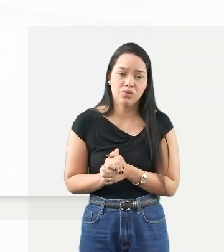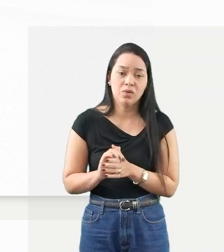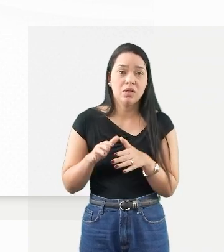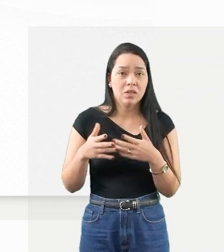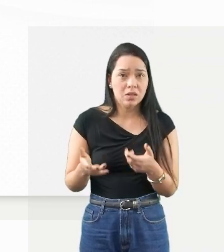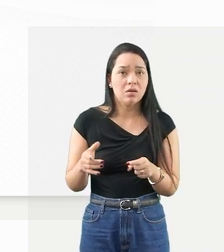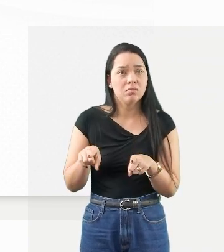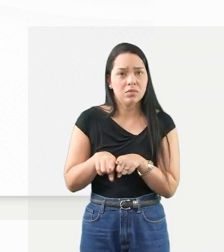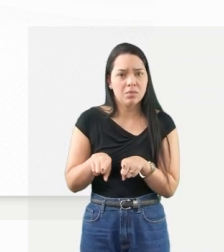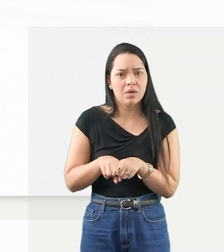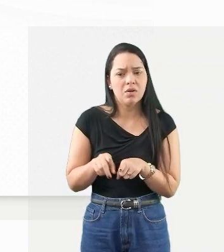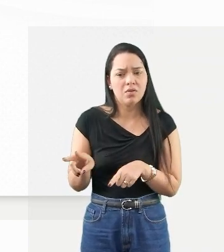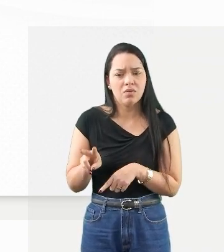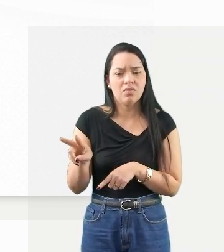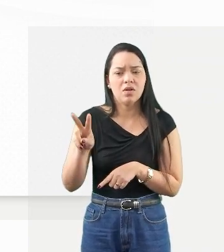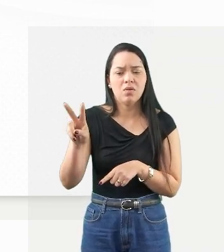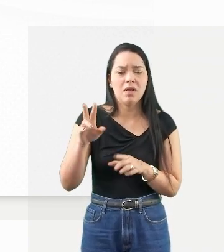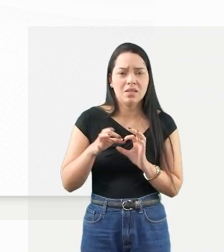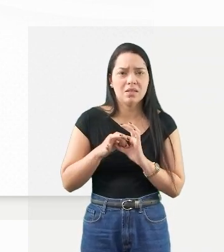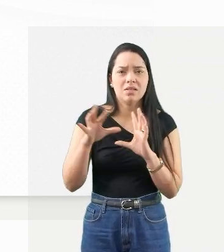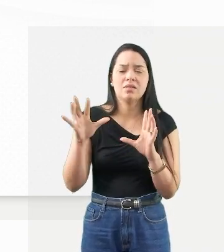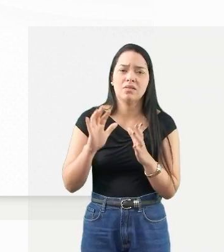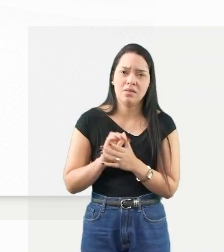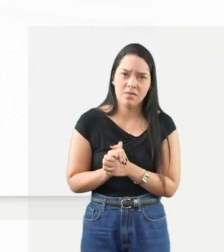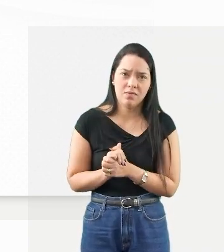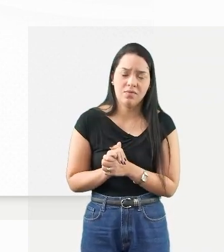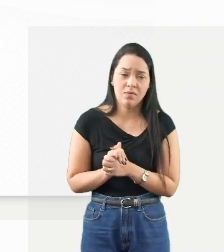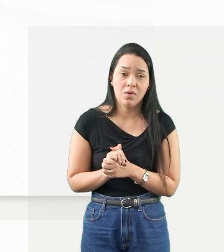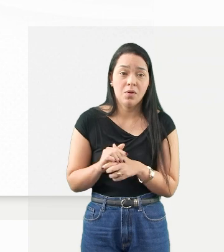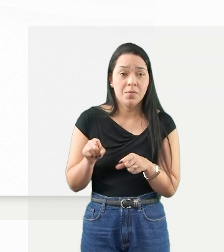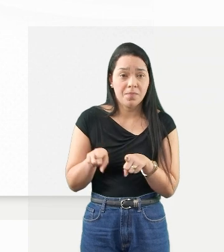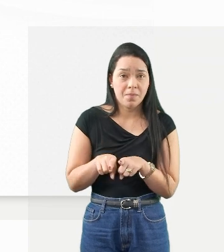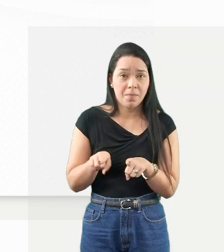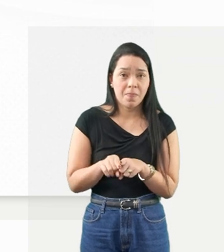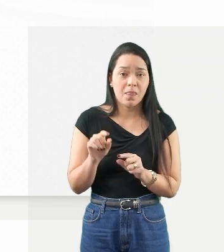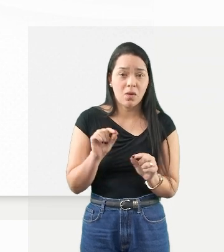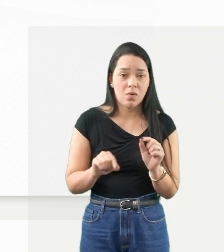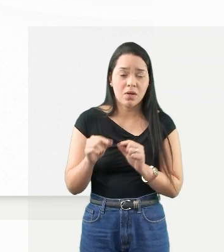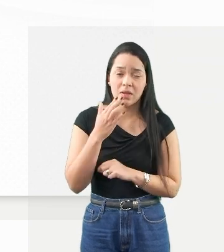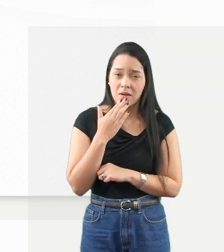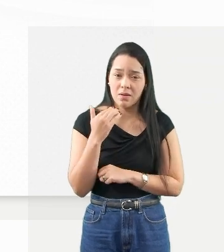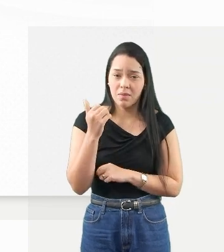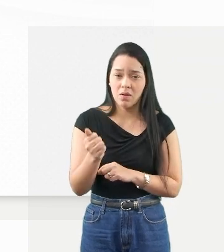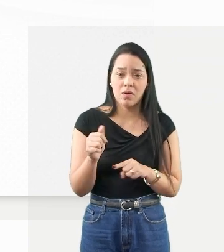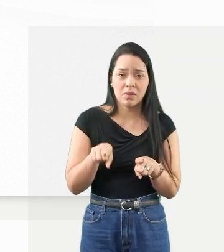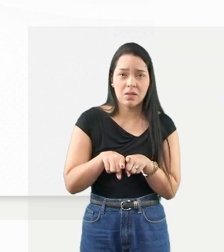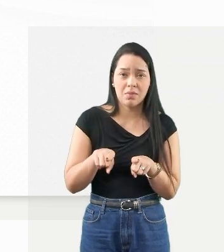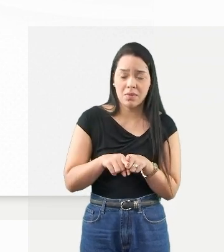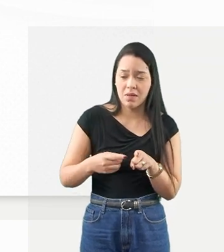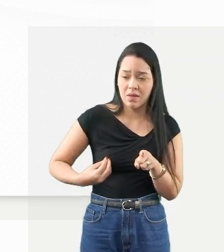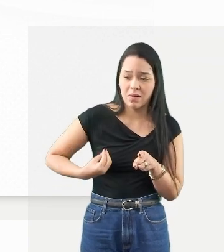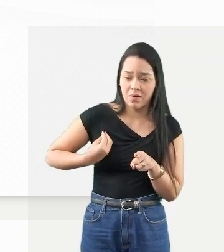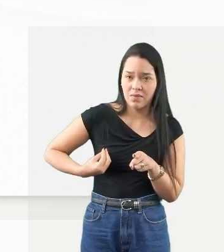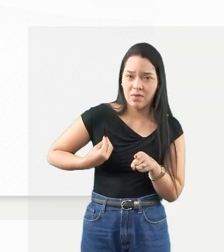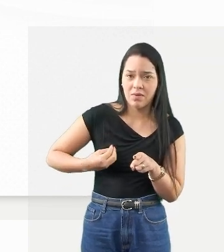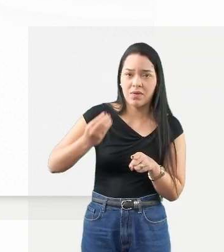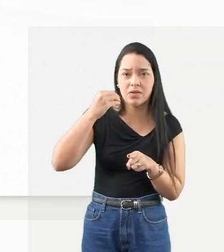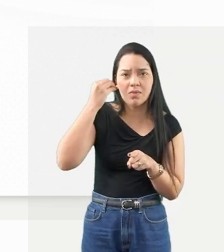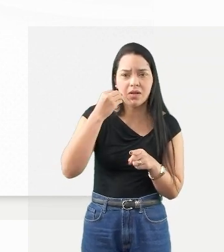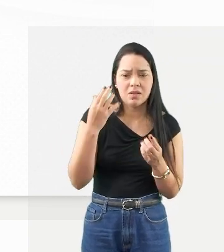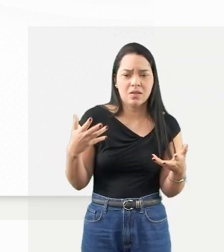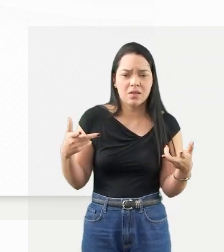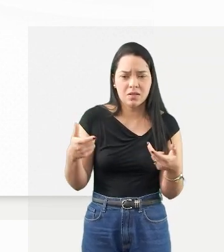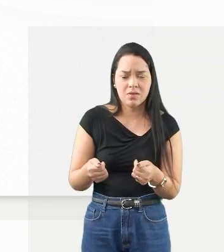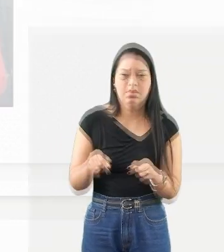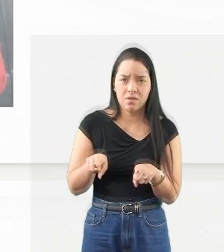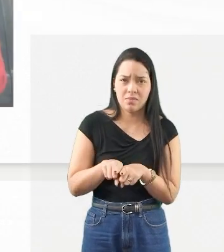baixo custo, um valor mais acessível. Isso chama atenção, né? Desfrute do que há de melhor e vive experiências inesquecíveis. Então